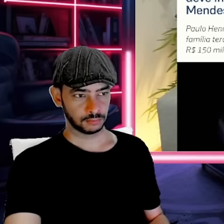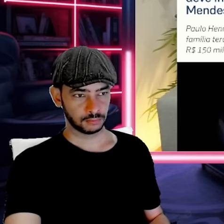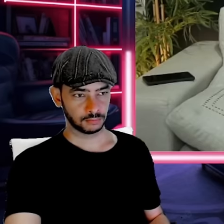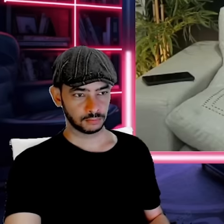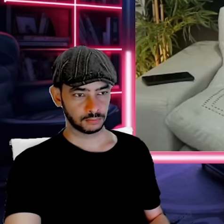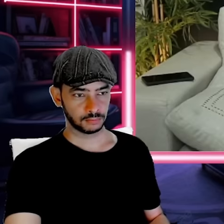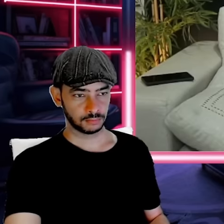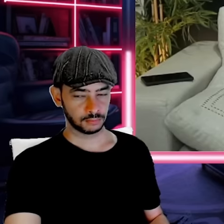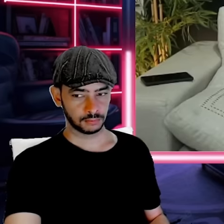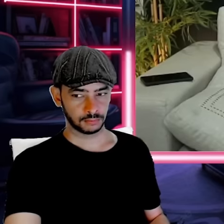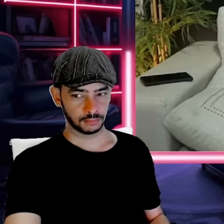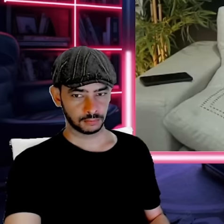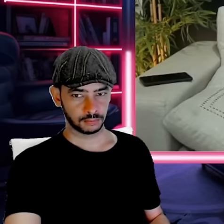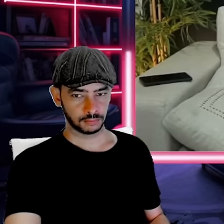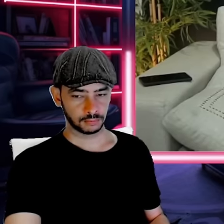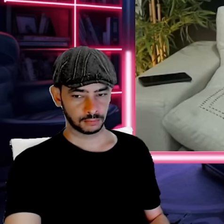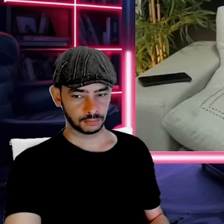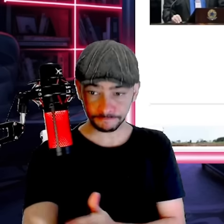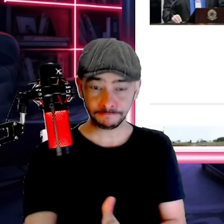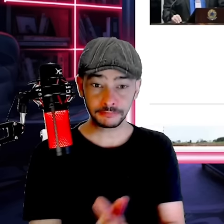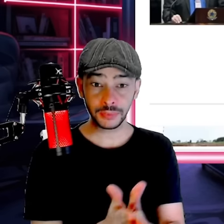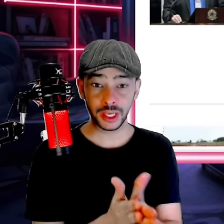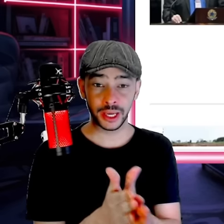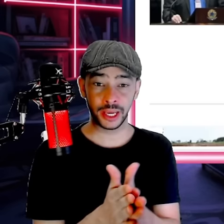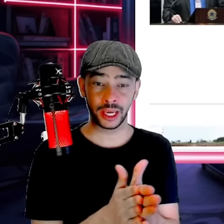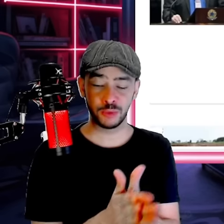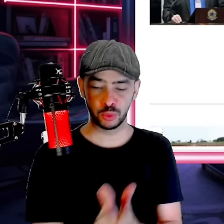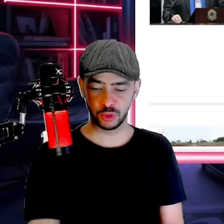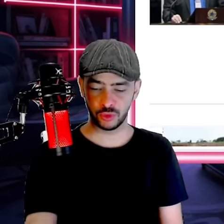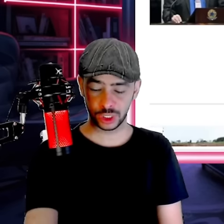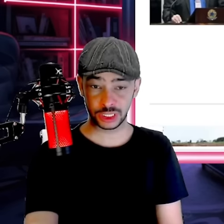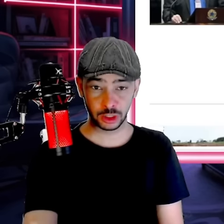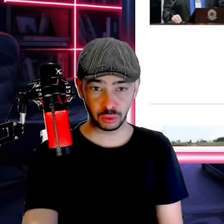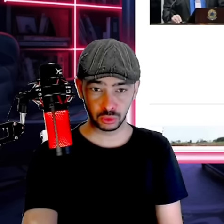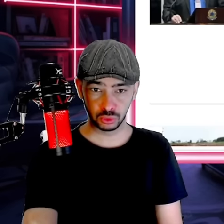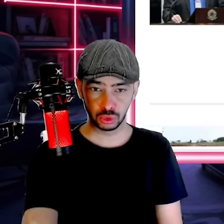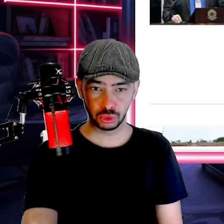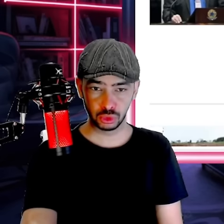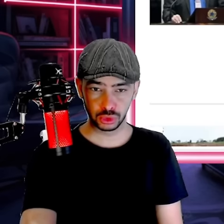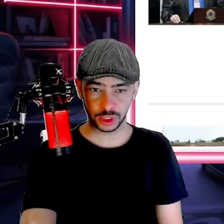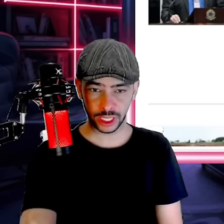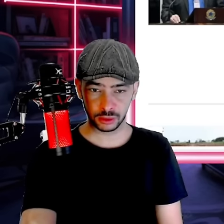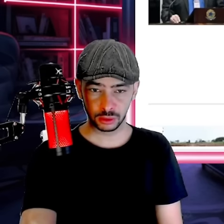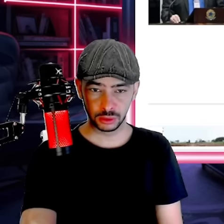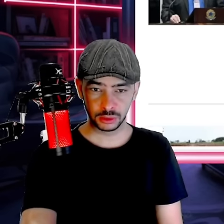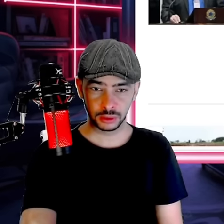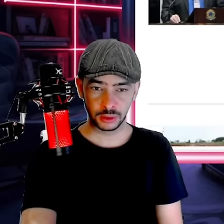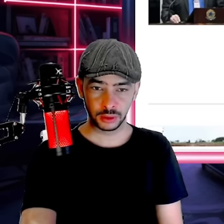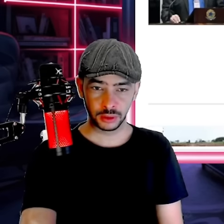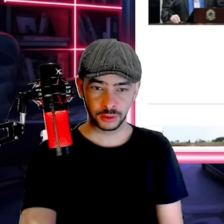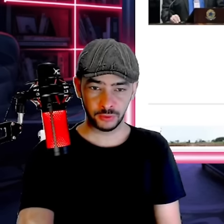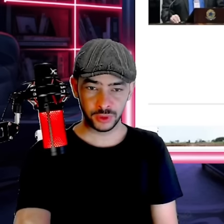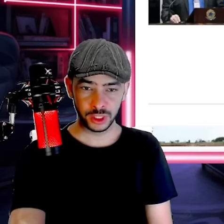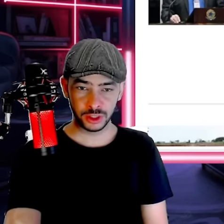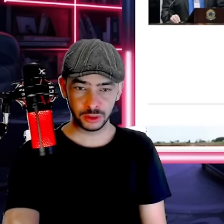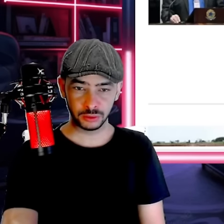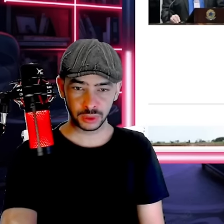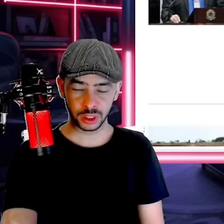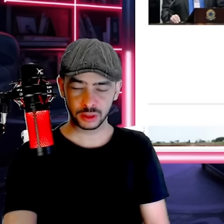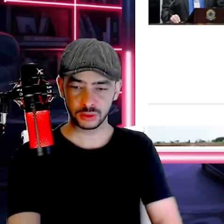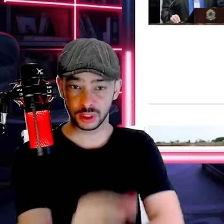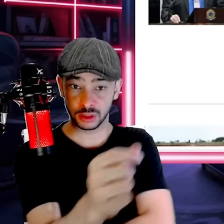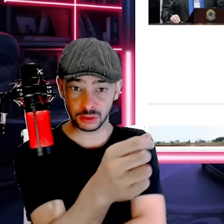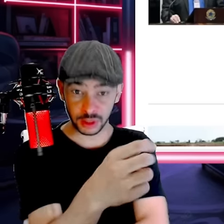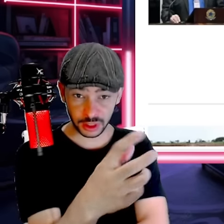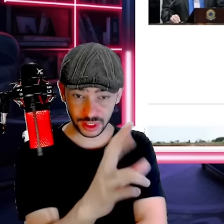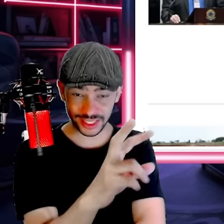morais então o Paulo Henrique Amorim é meu povo Esse é o mundo do século XX